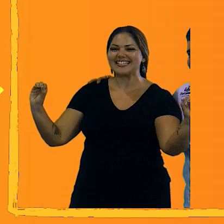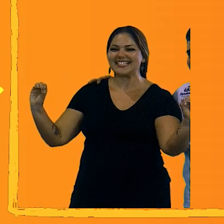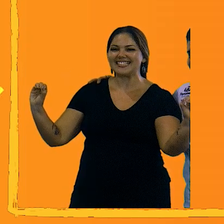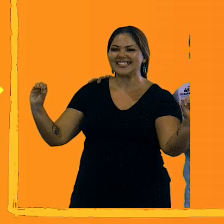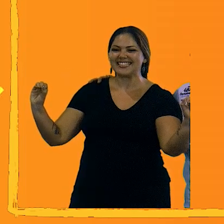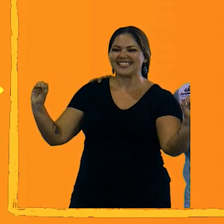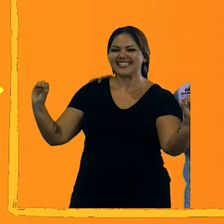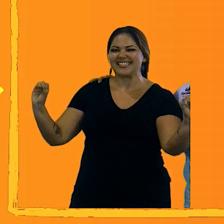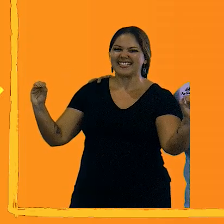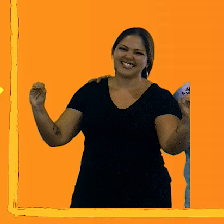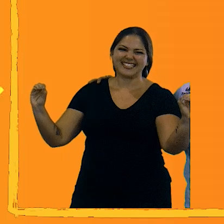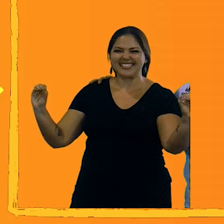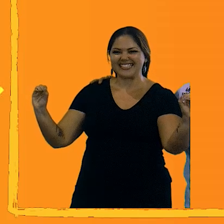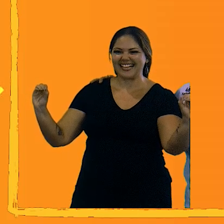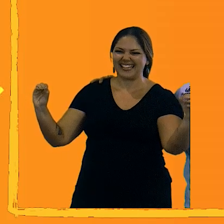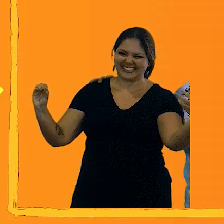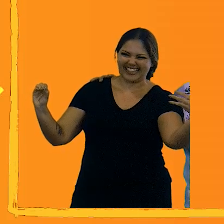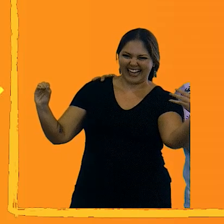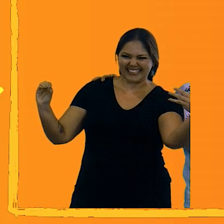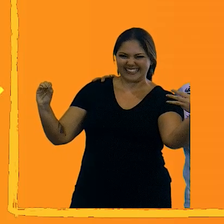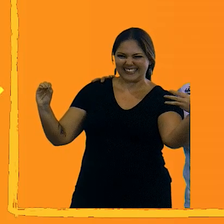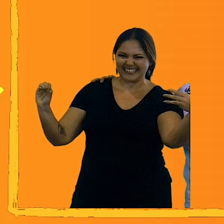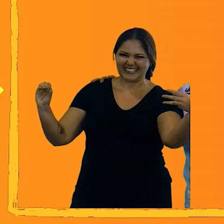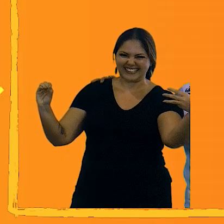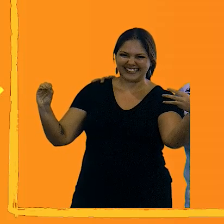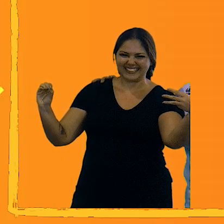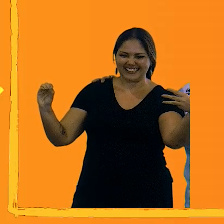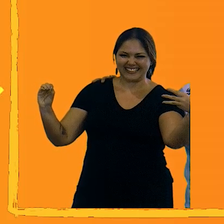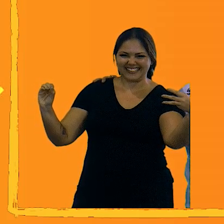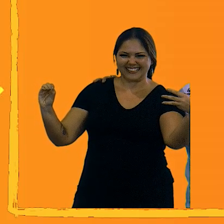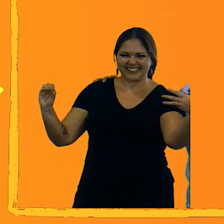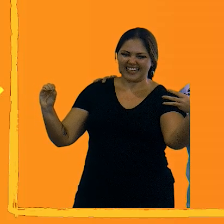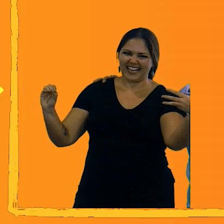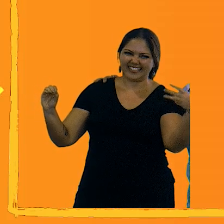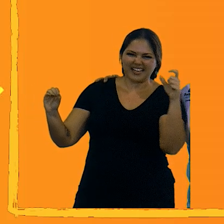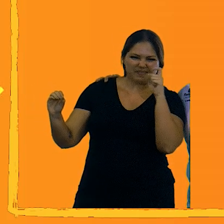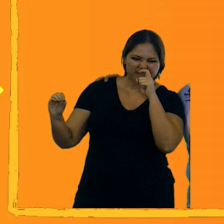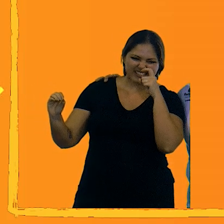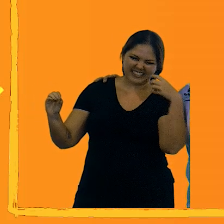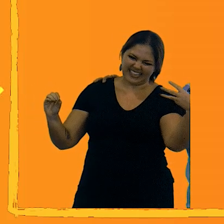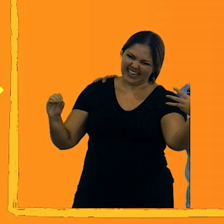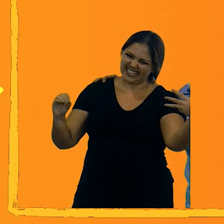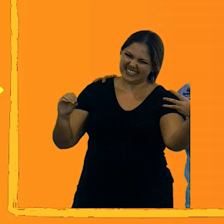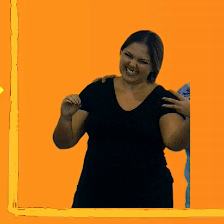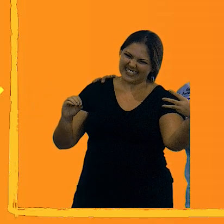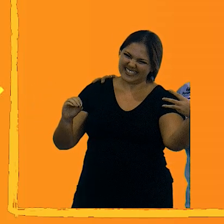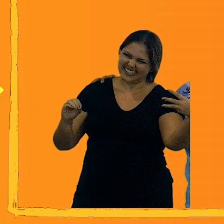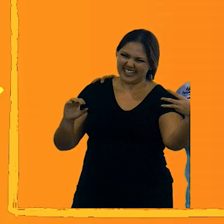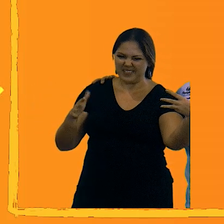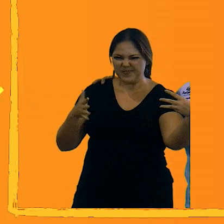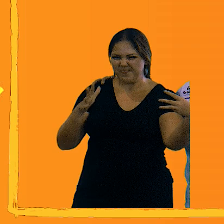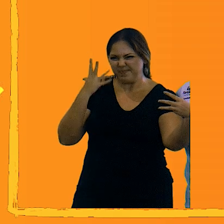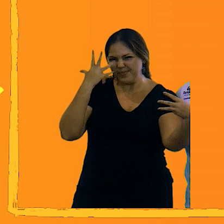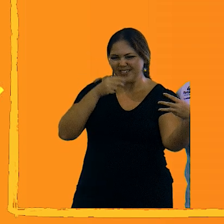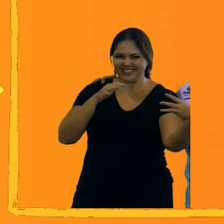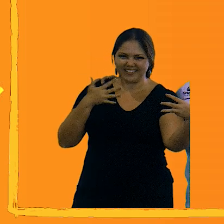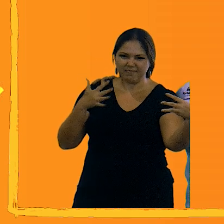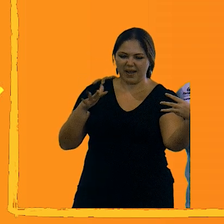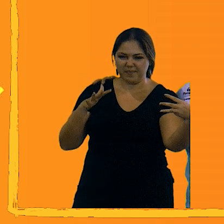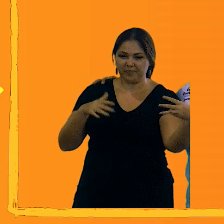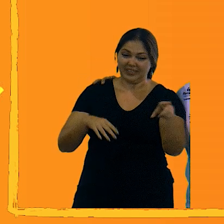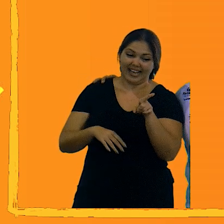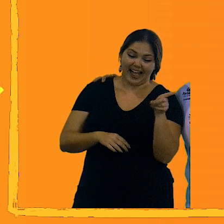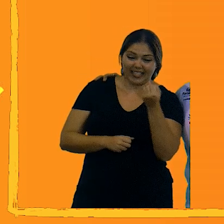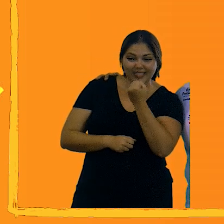que é três né só para ser gentil três eu sei que eu menti mas embora três galera se eu